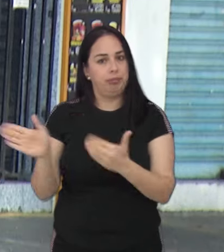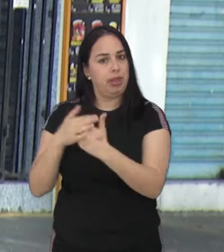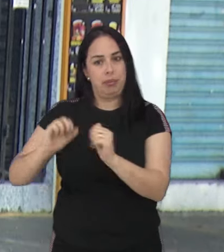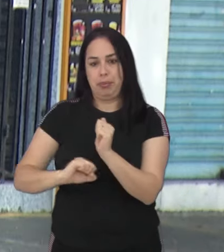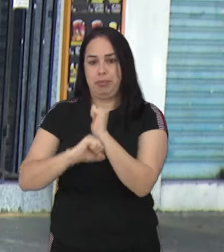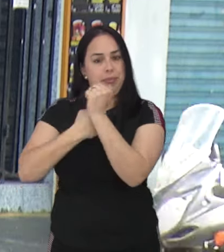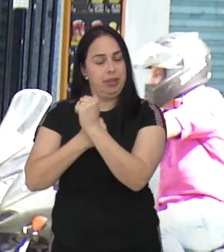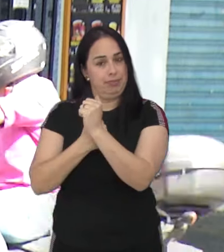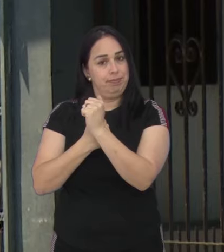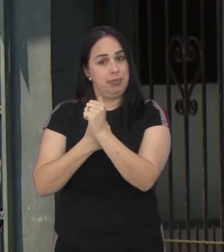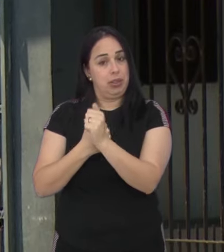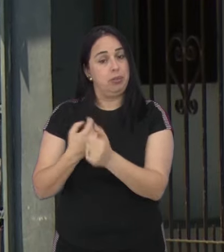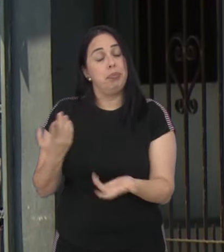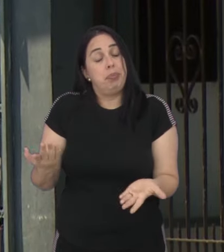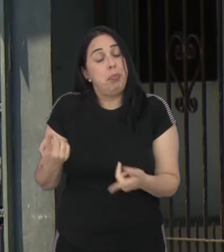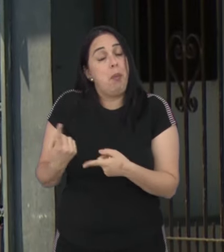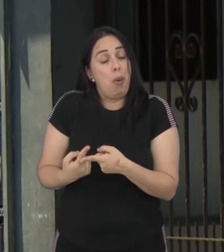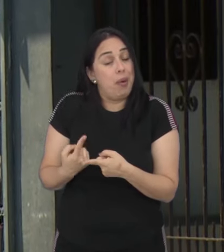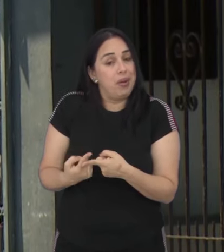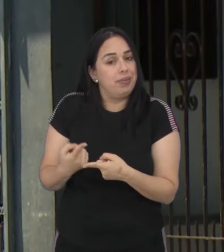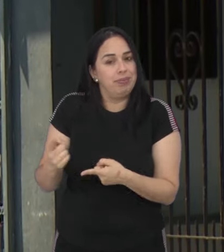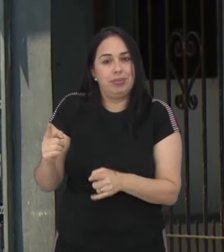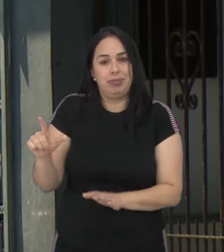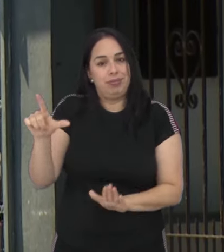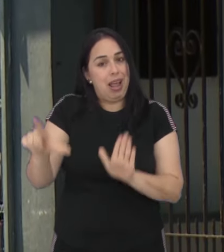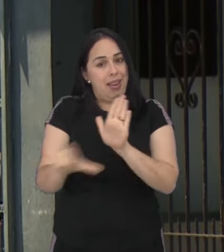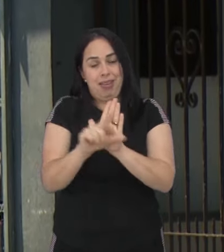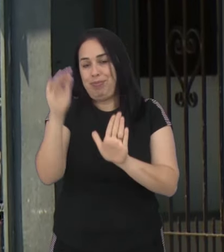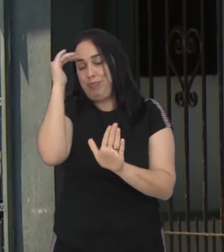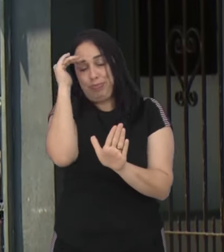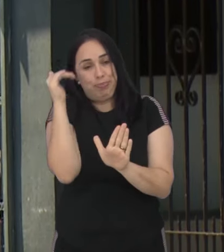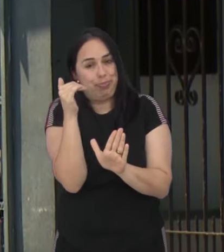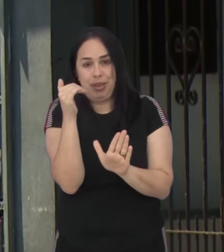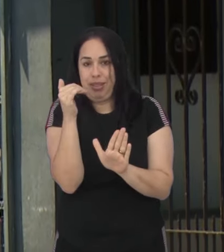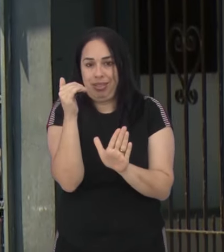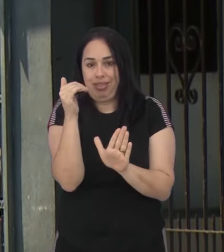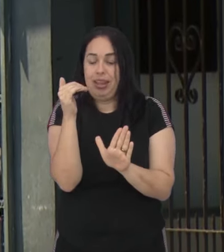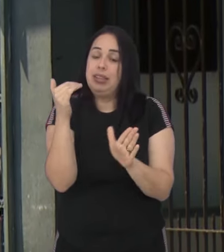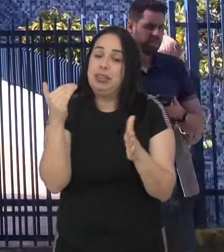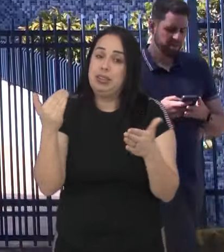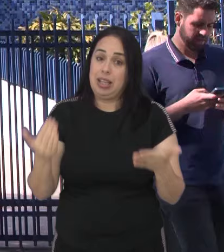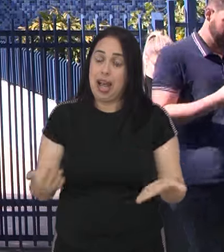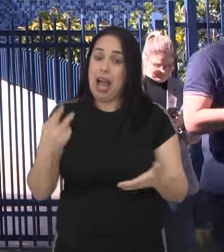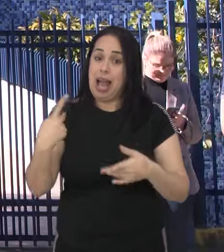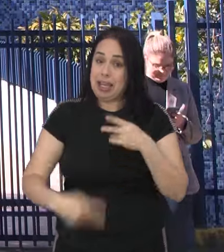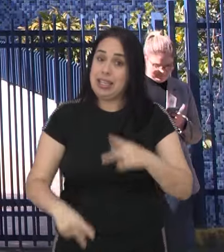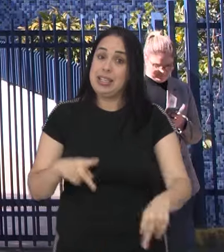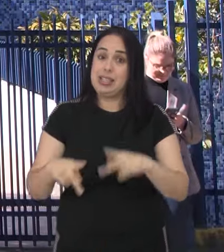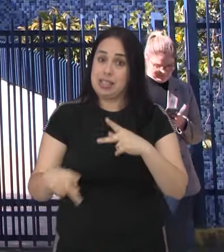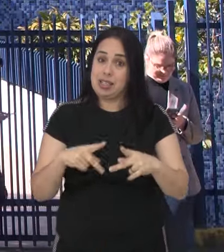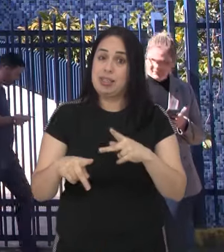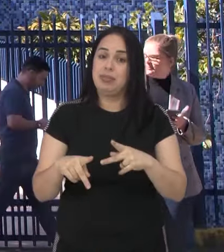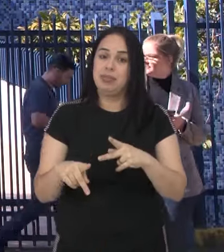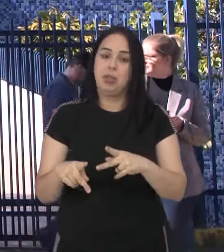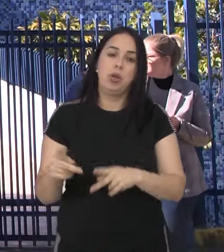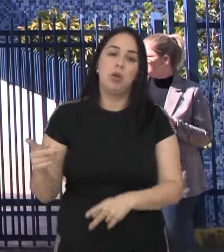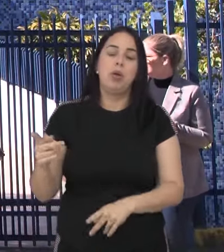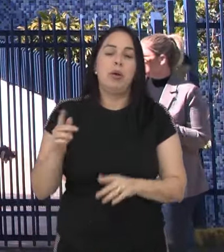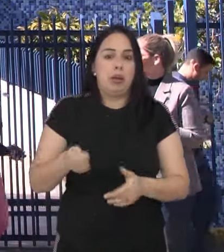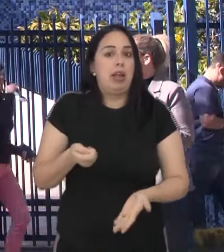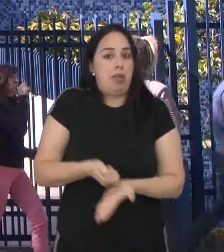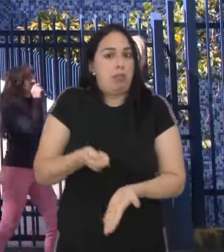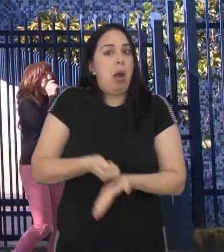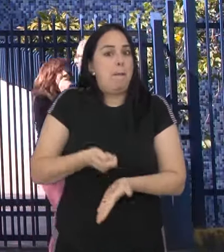portas fechadas o motivo descumprimento da lei do Sossego aqui em São José o município